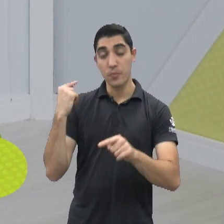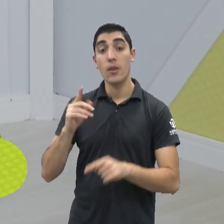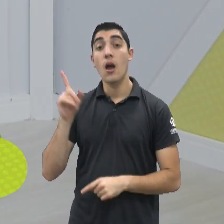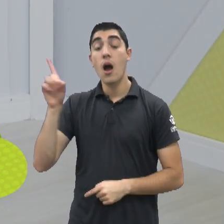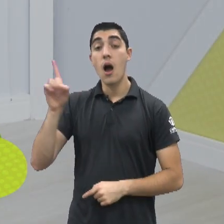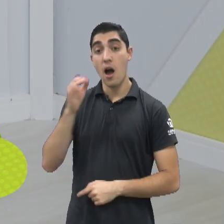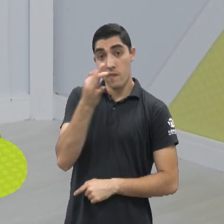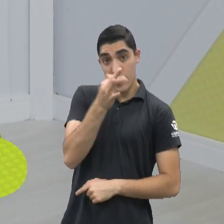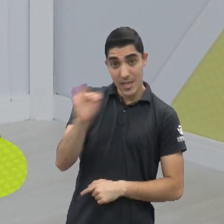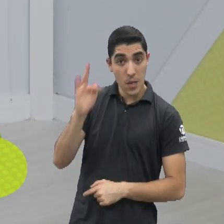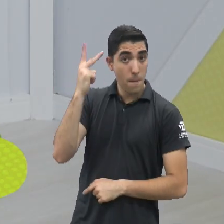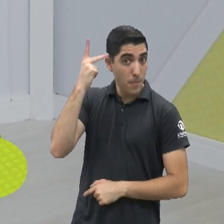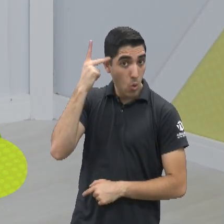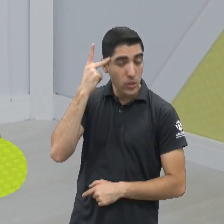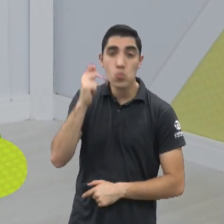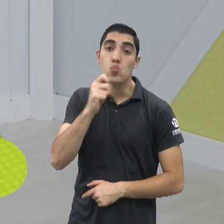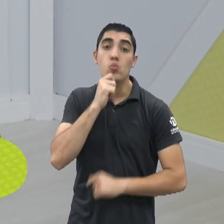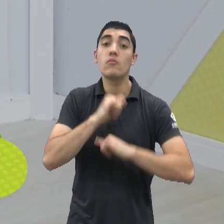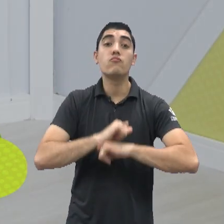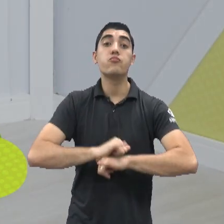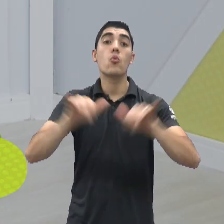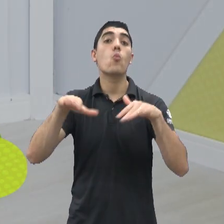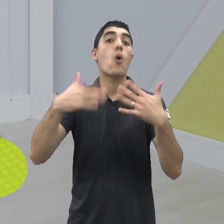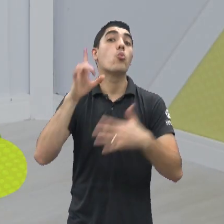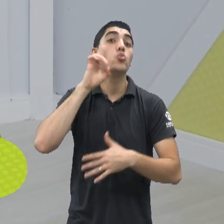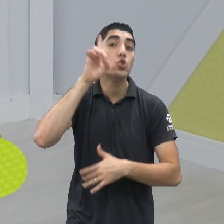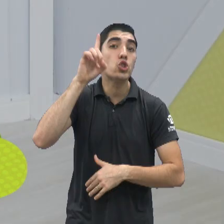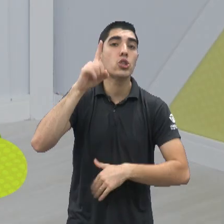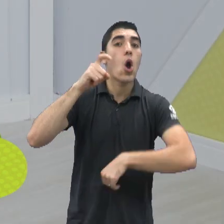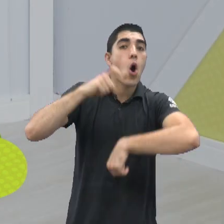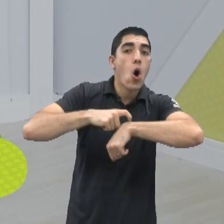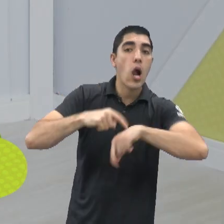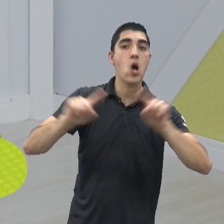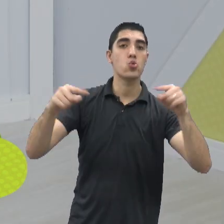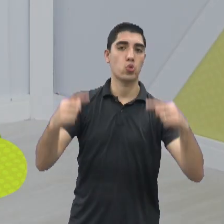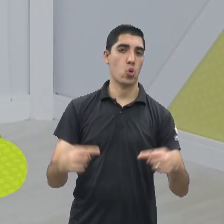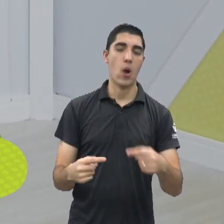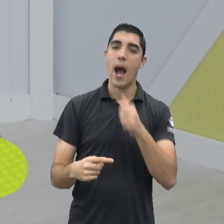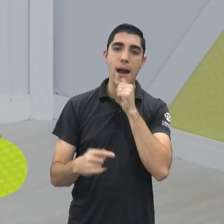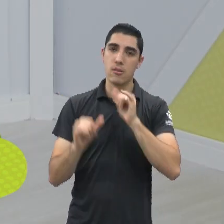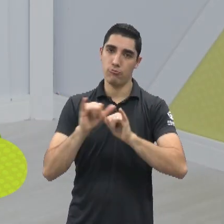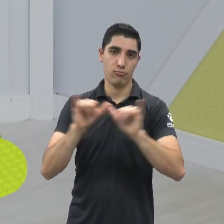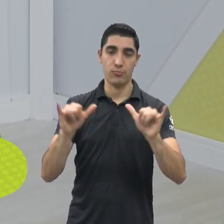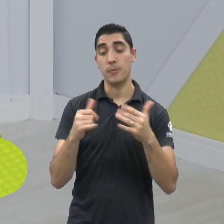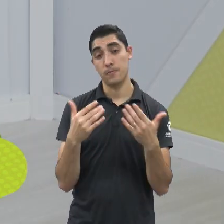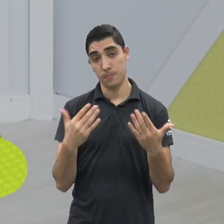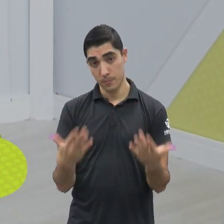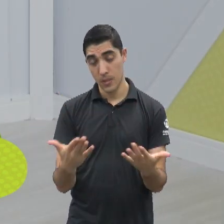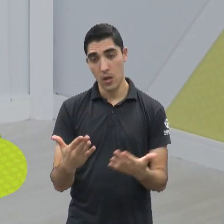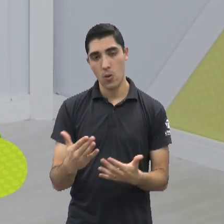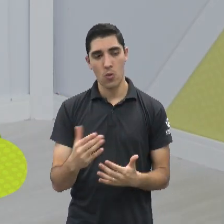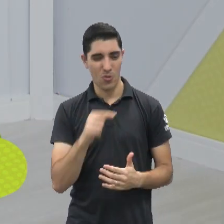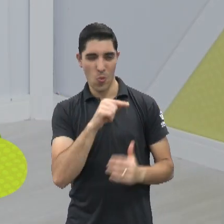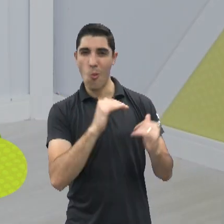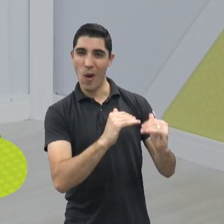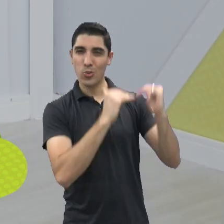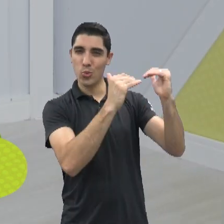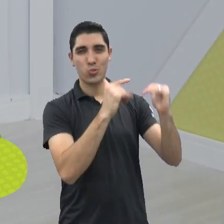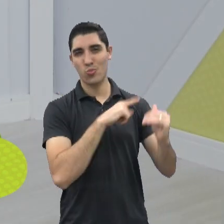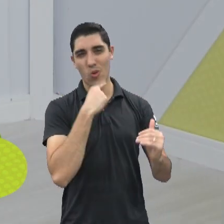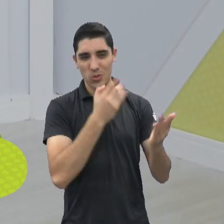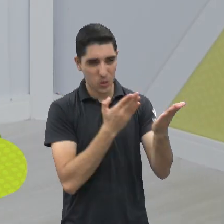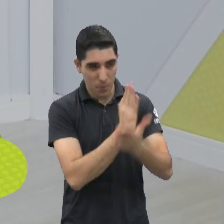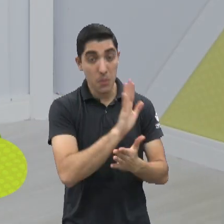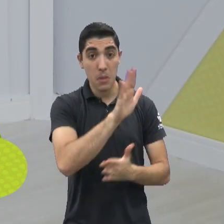confrontos da próxima fase do campeonato, mas, Paulo, enquanto o adulto aí não conseguiu a classificação, o Sub-20, né, que